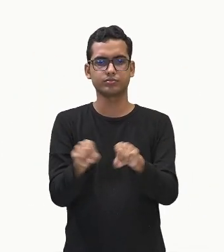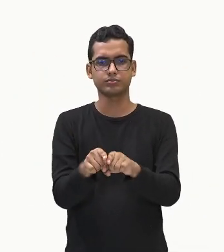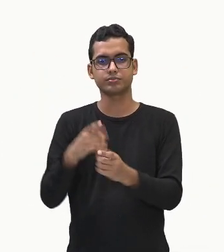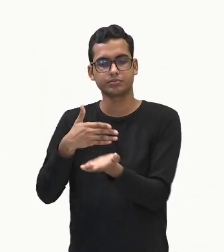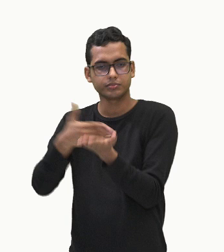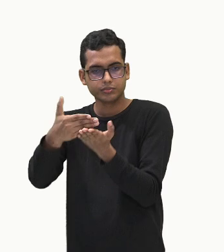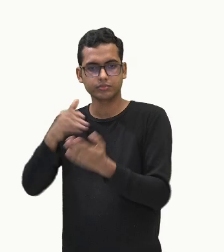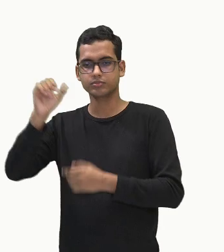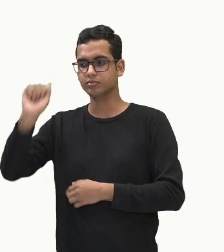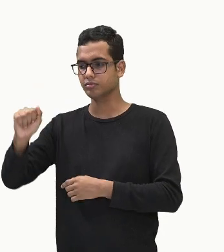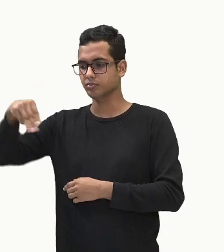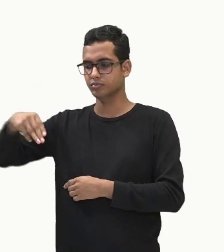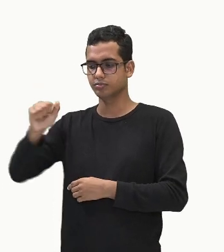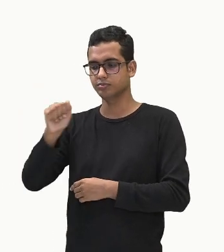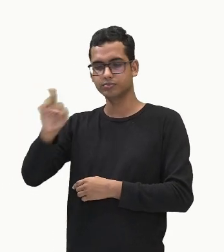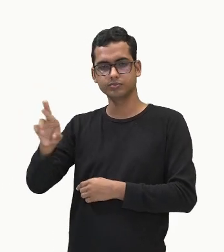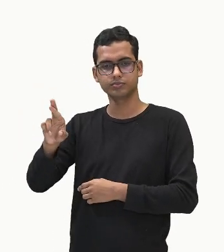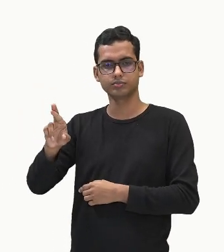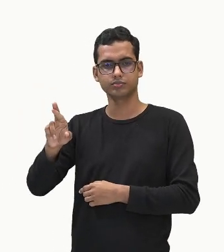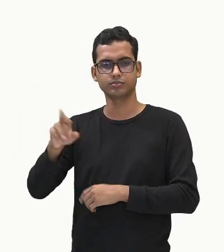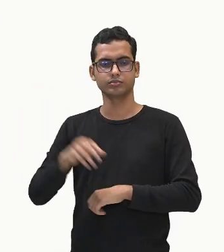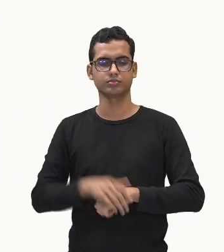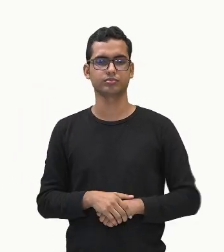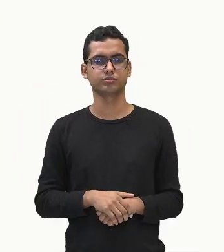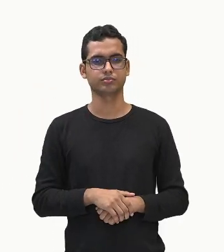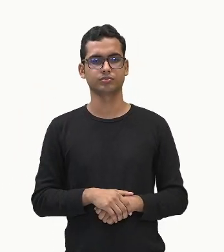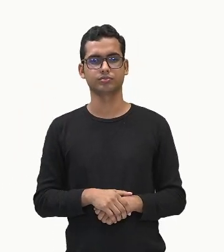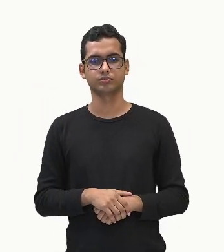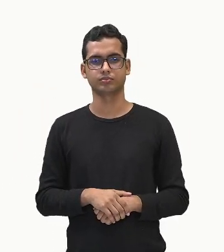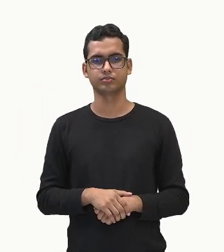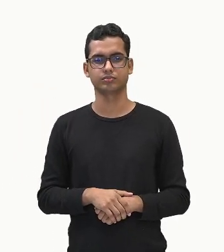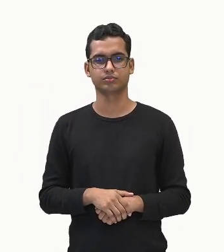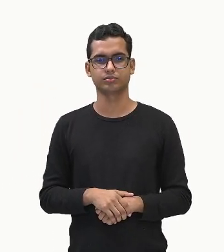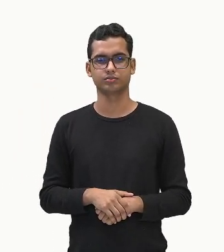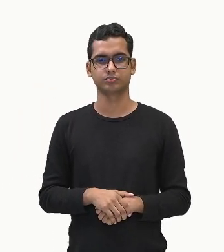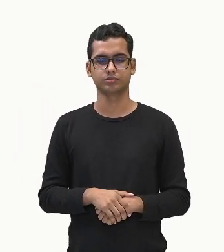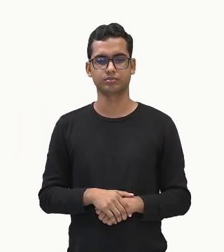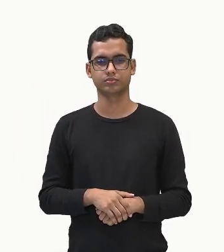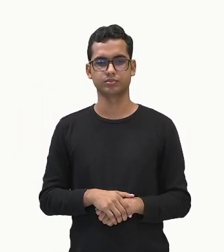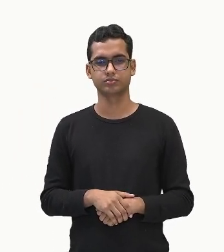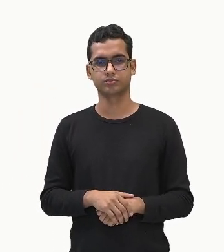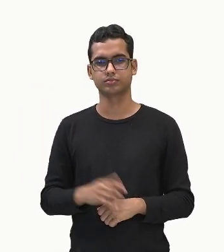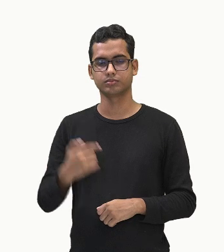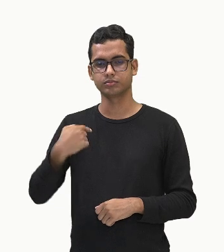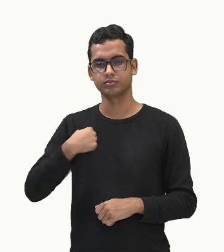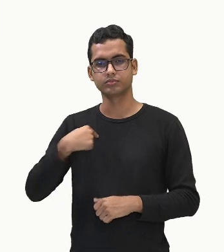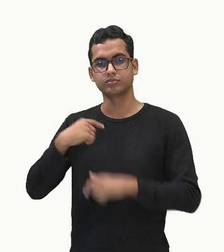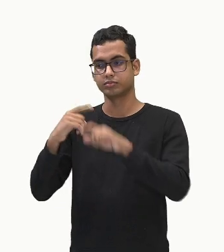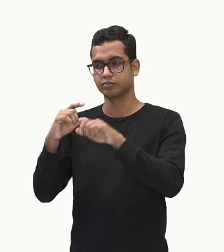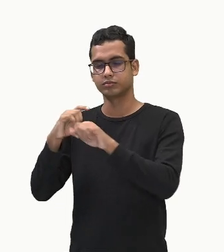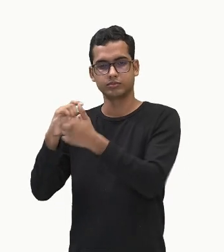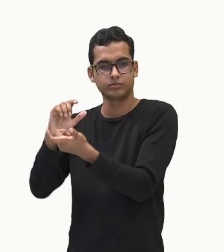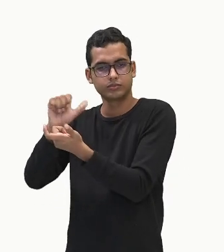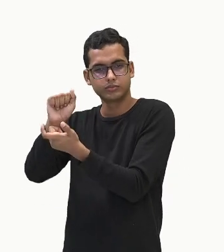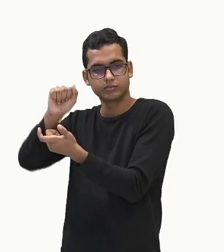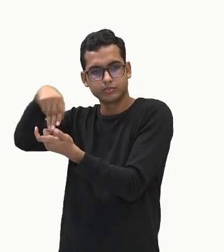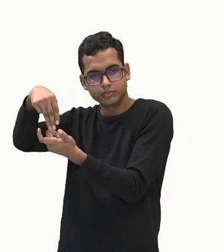primeira conjugação, yo amo, tu amas, ele,